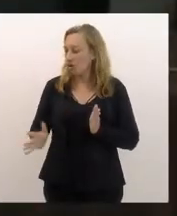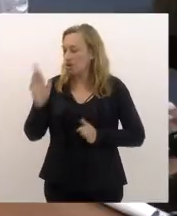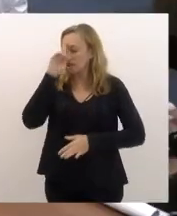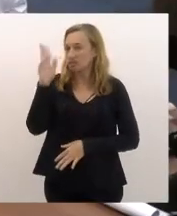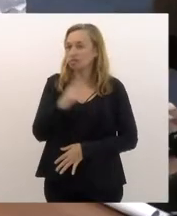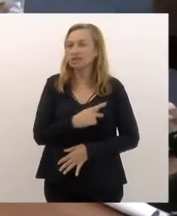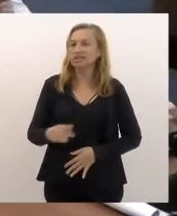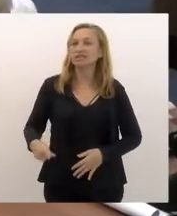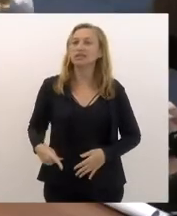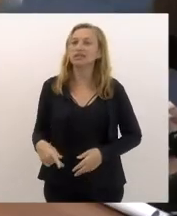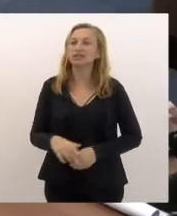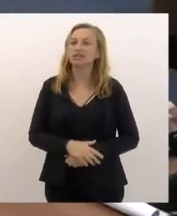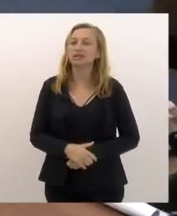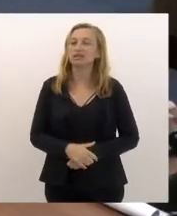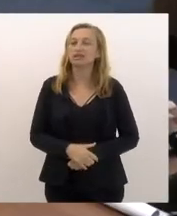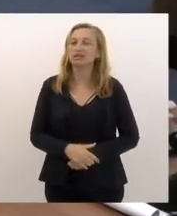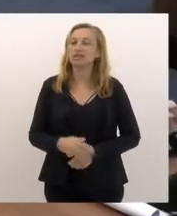presidente.